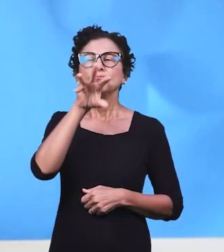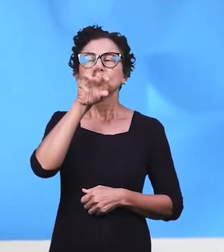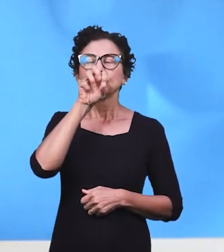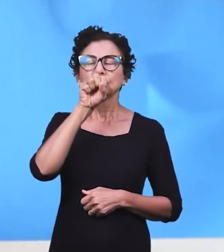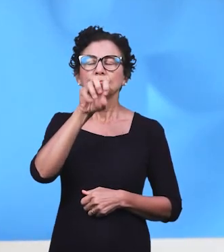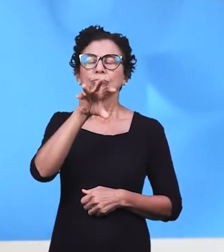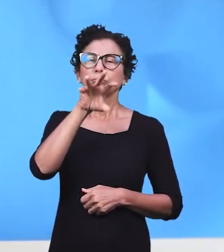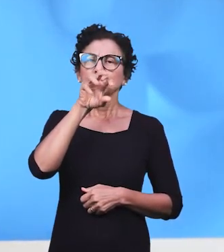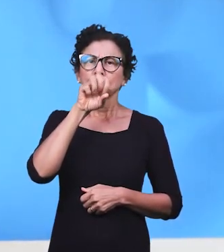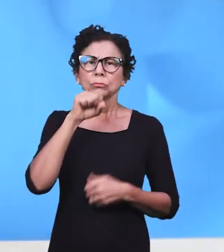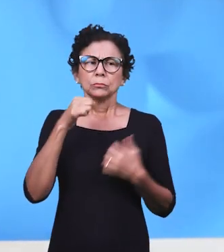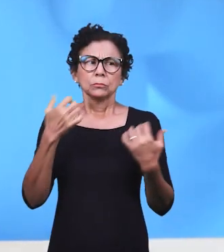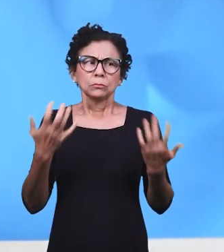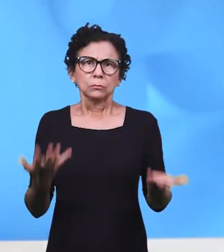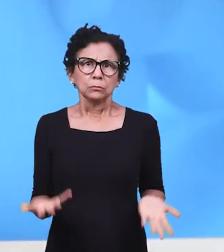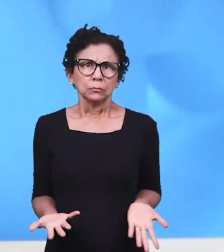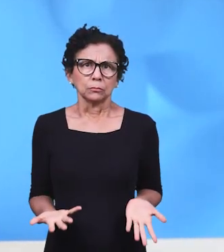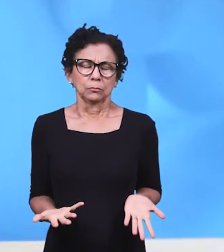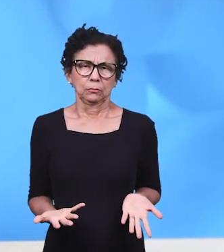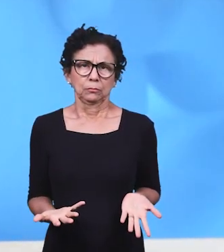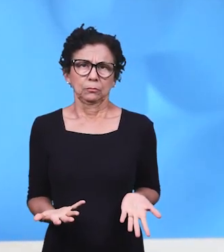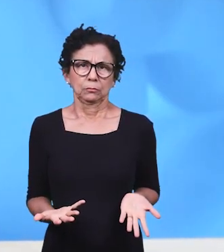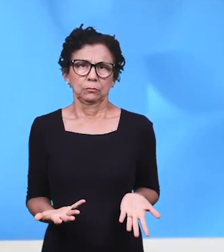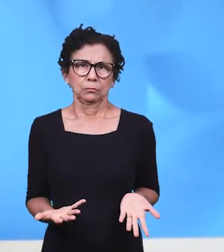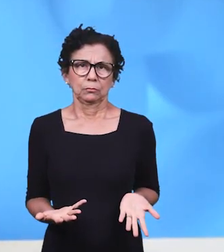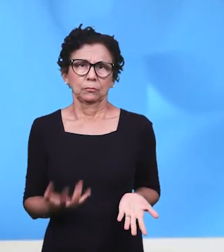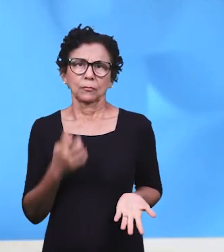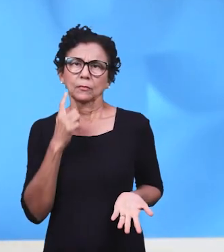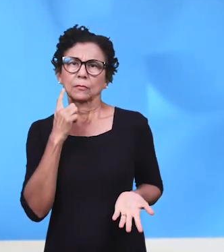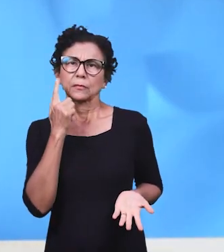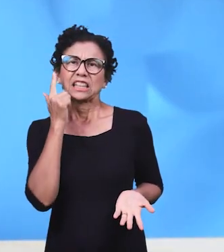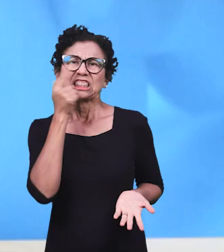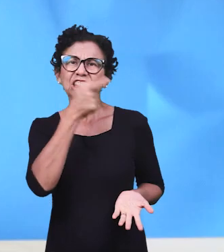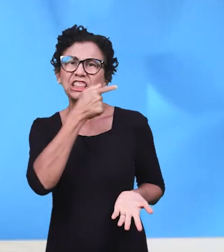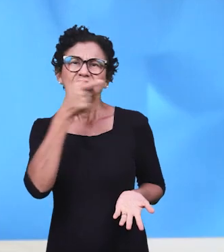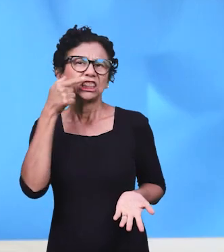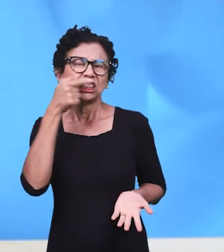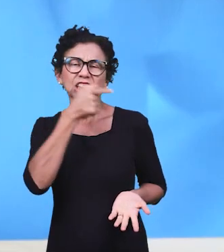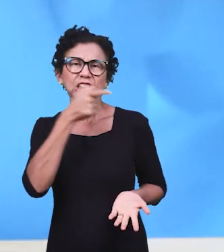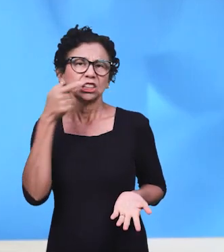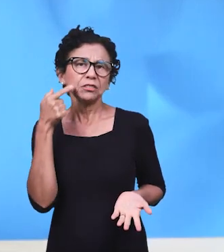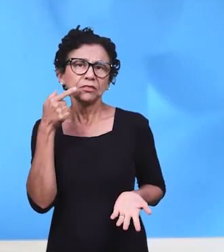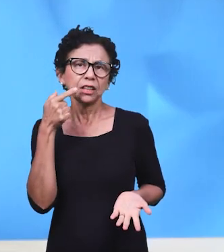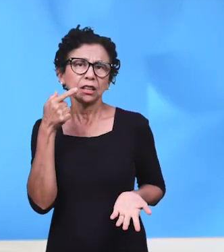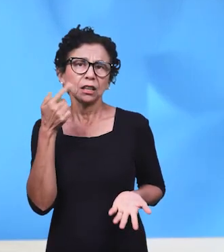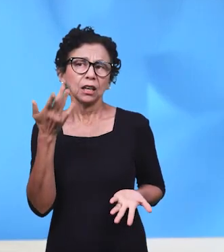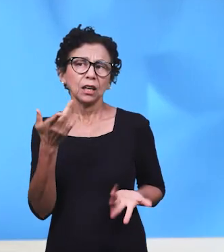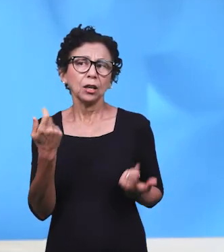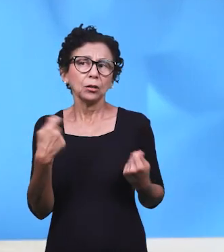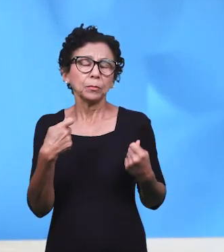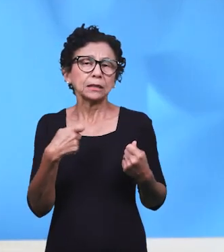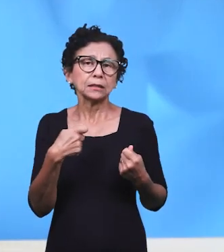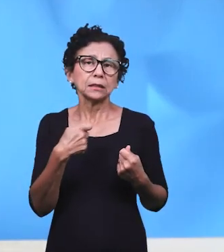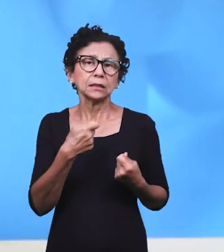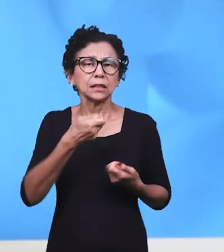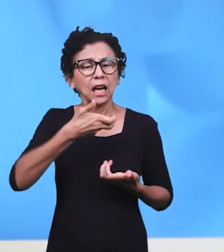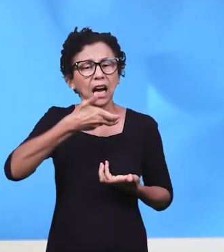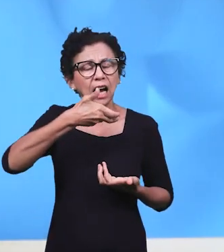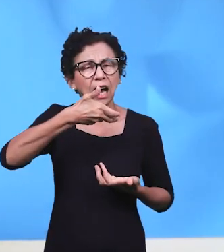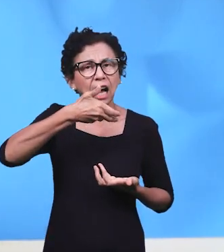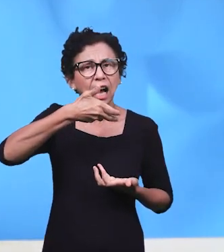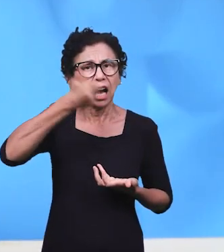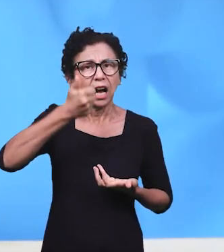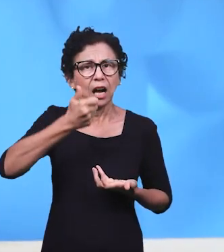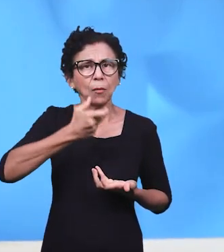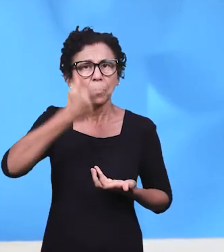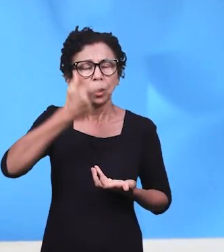um descanso. Então nós precisamos retirar essa prótese para que a nossa gengiva tenha aquele momento